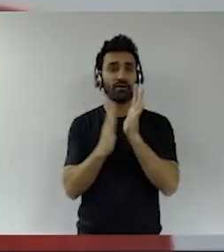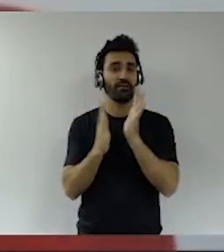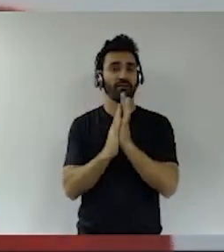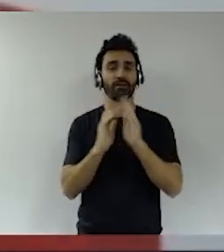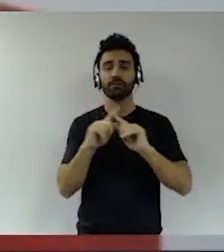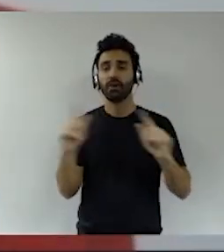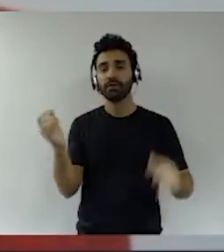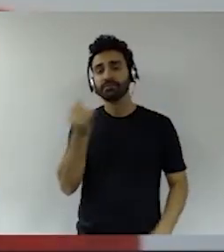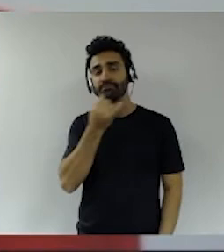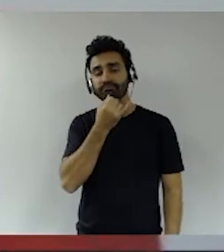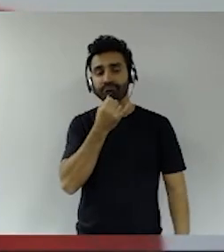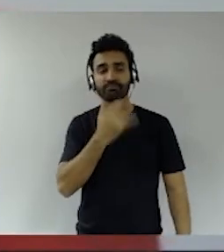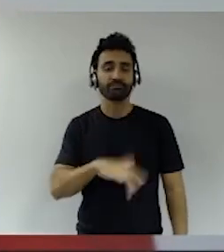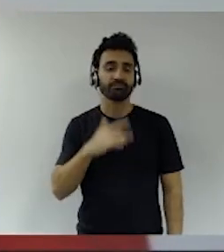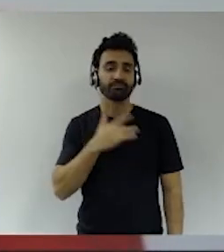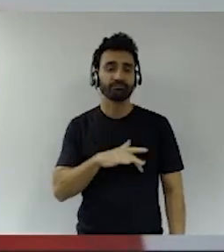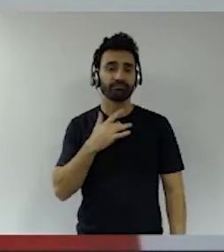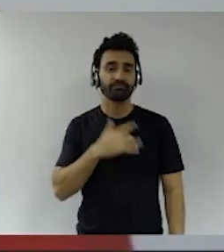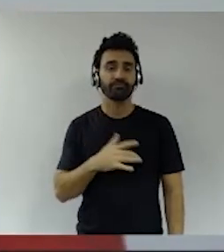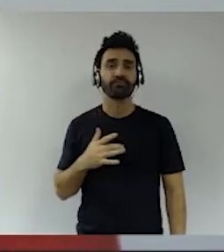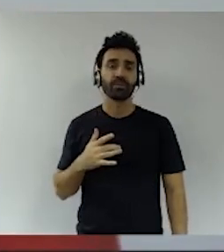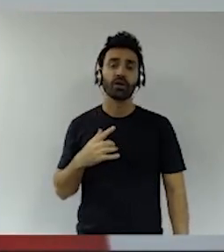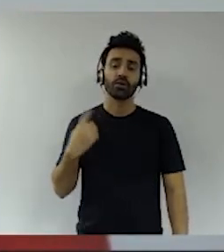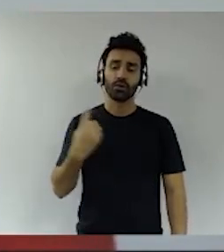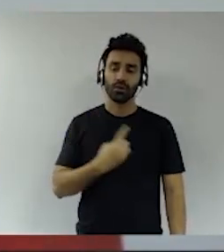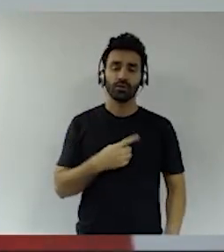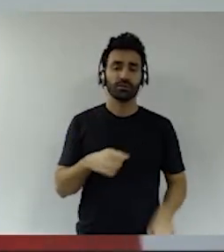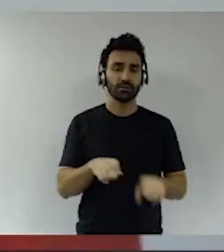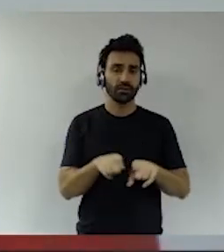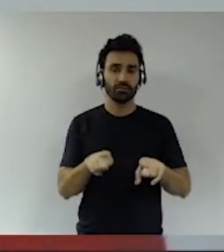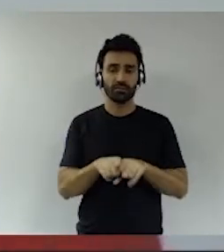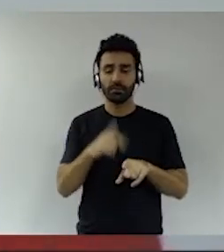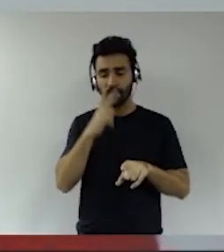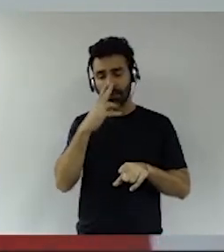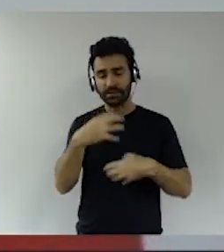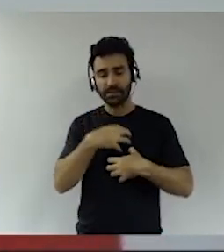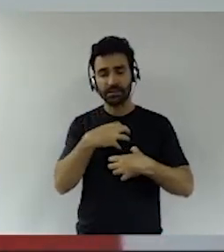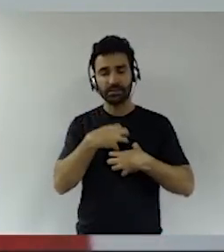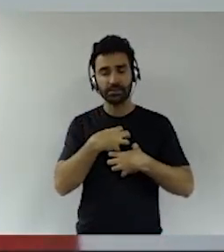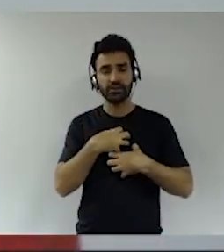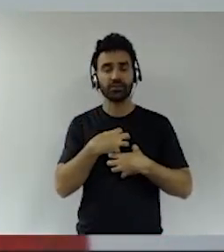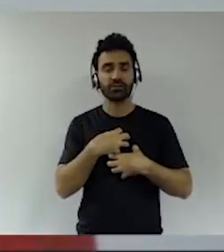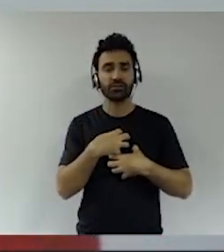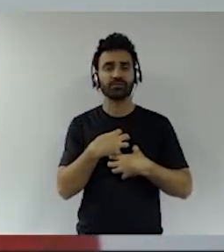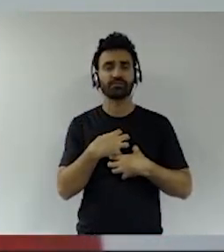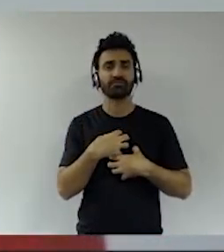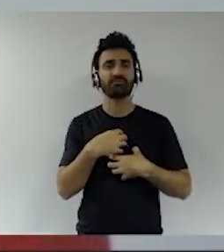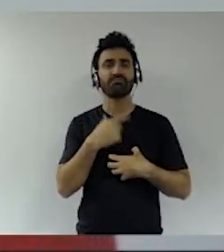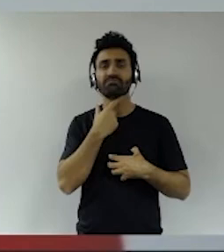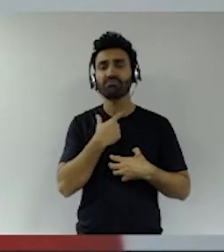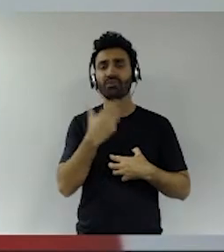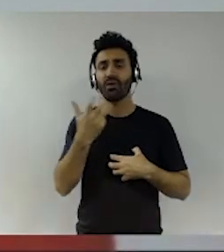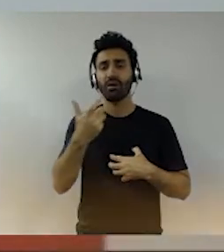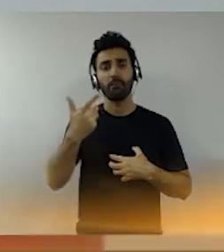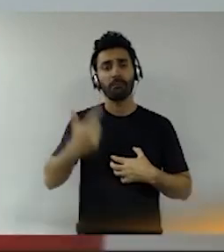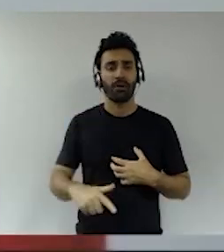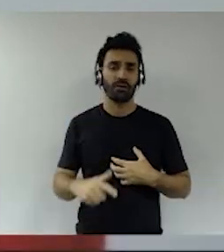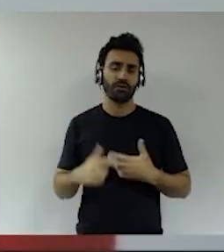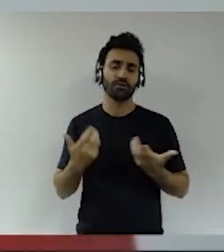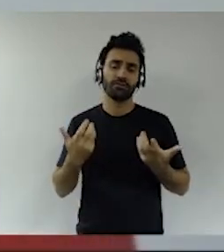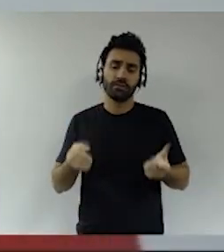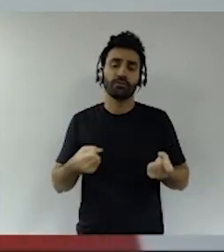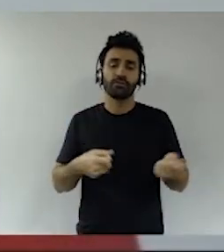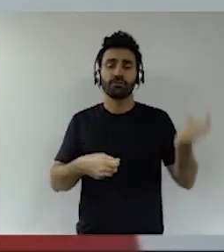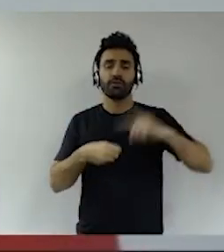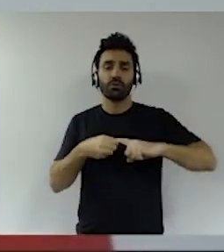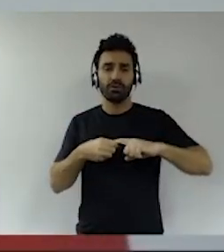pena que, e assim nós teremos também essa sensação de quero mais, nós temos que